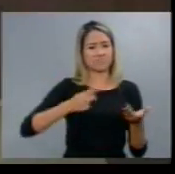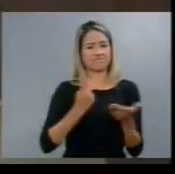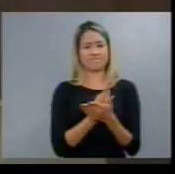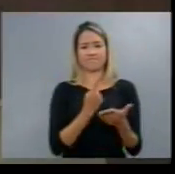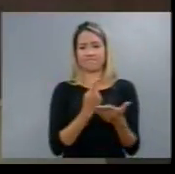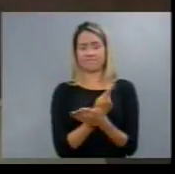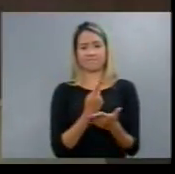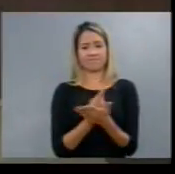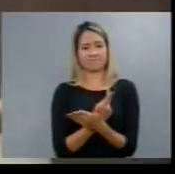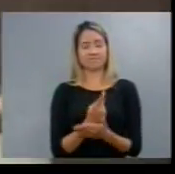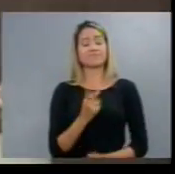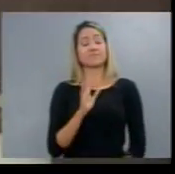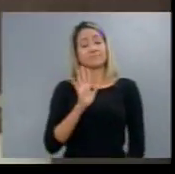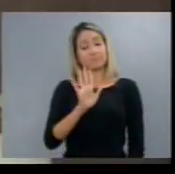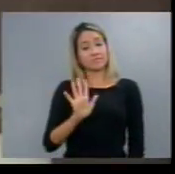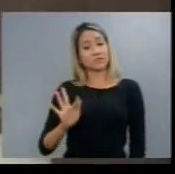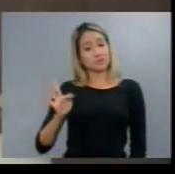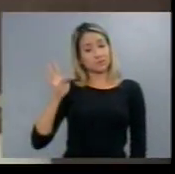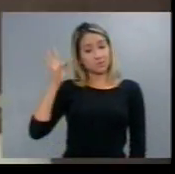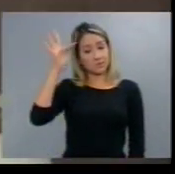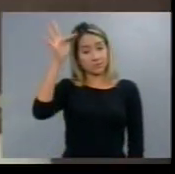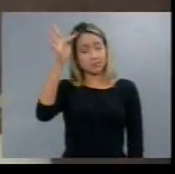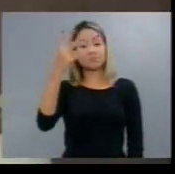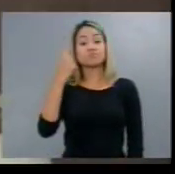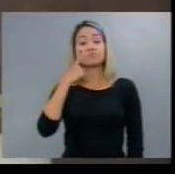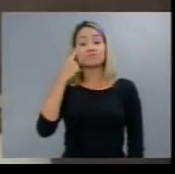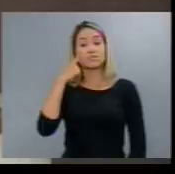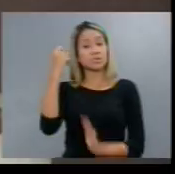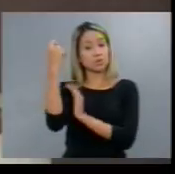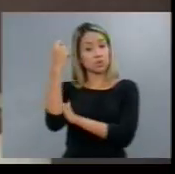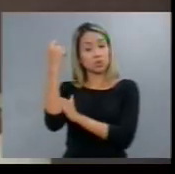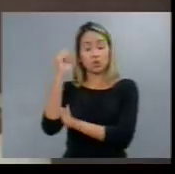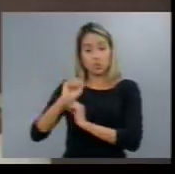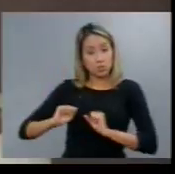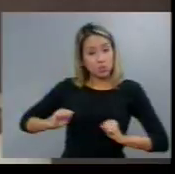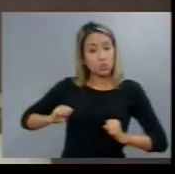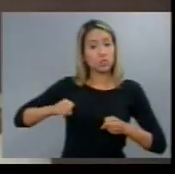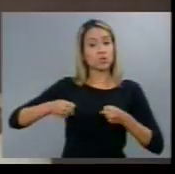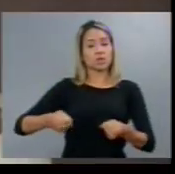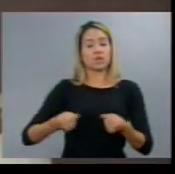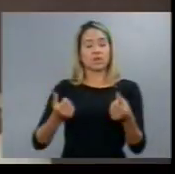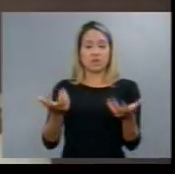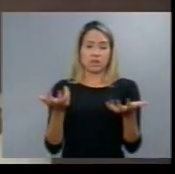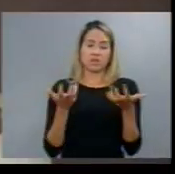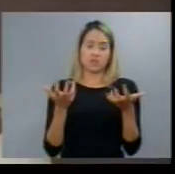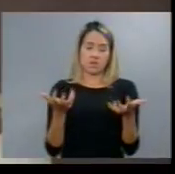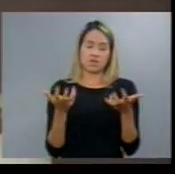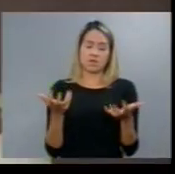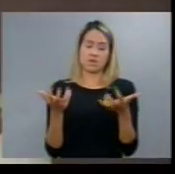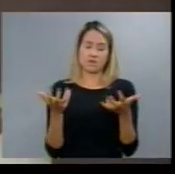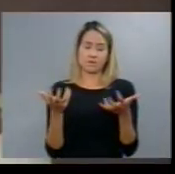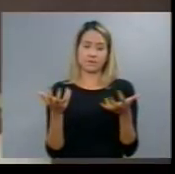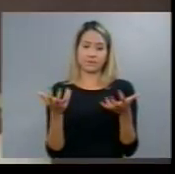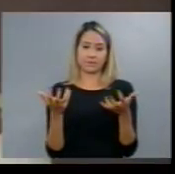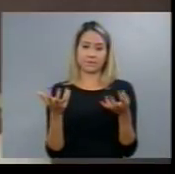ter muita energia para que consigamos mais e mais